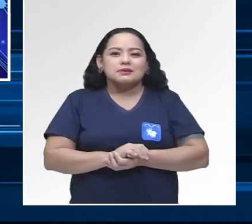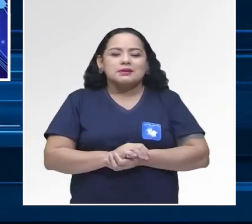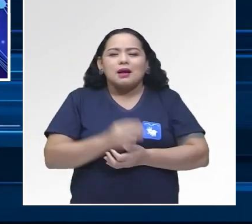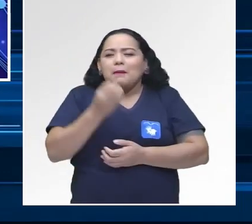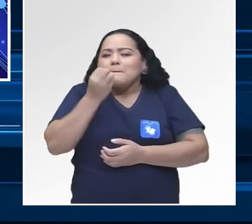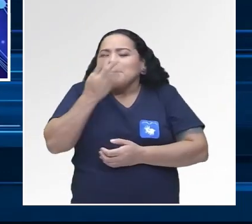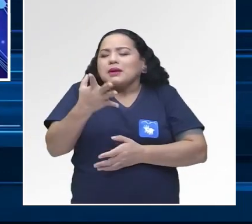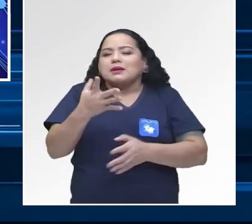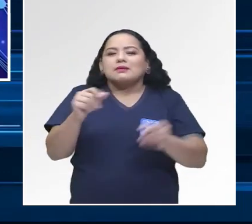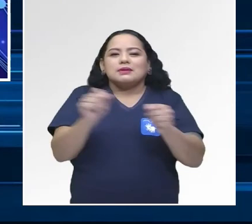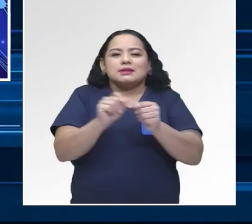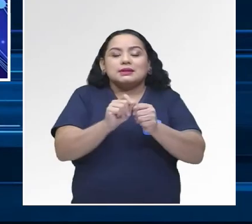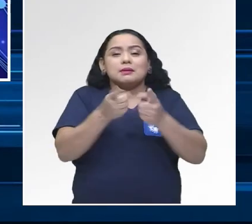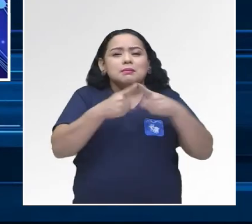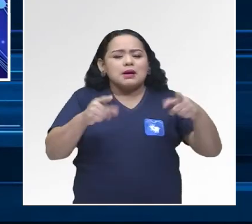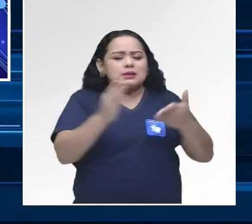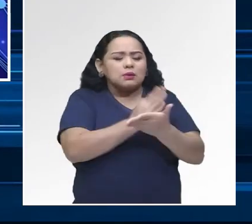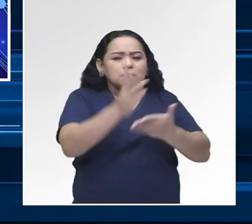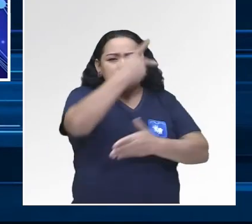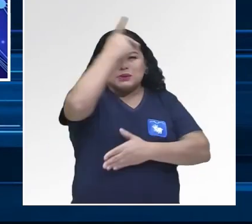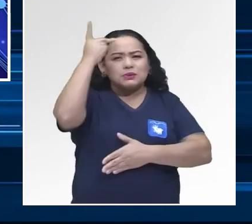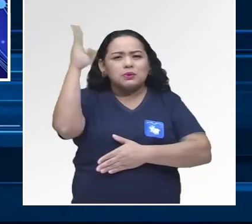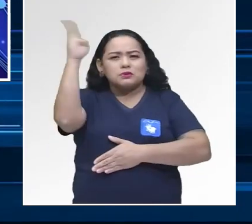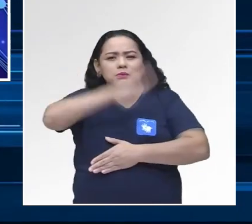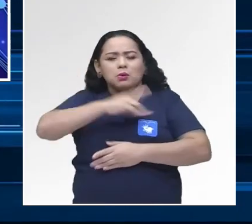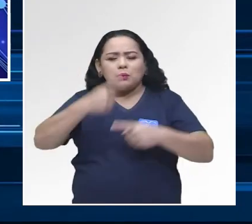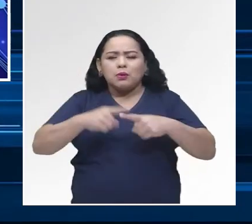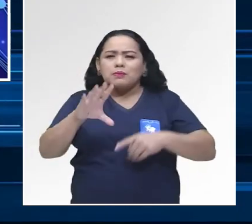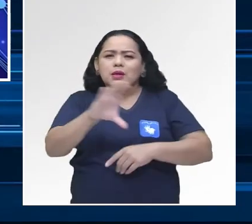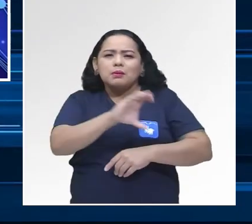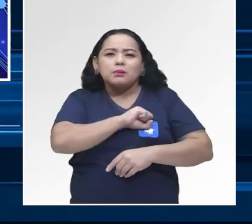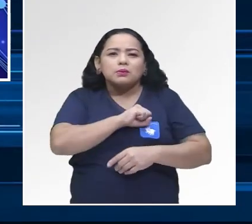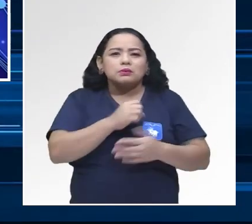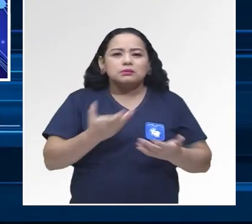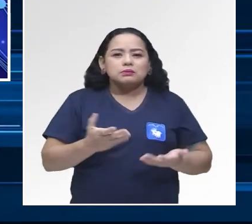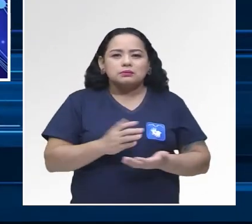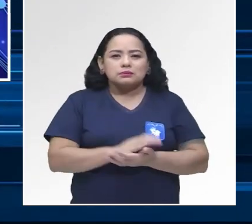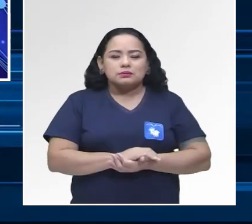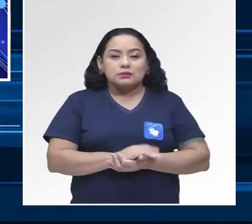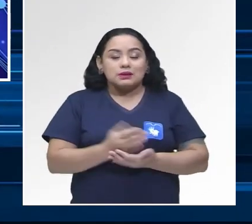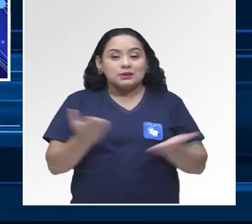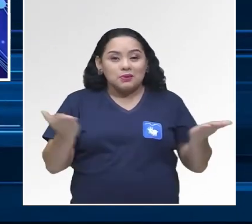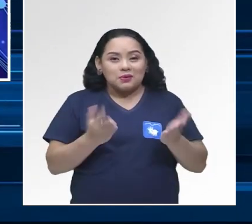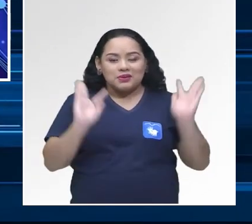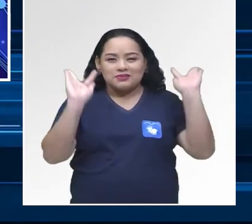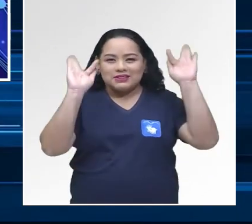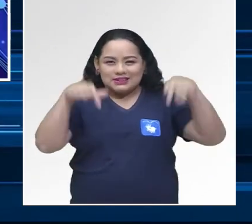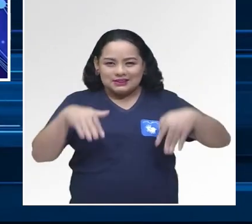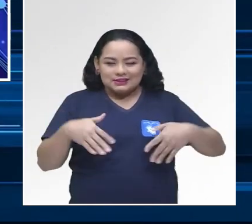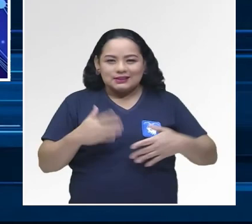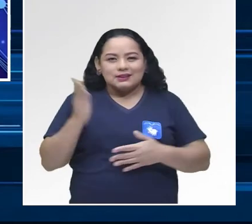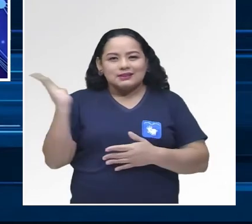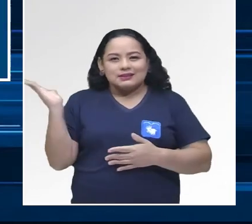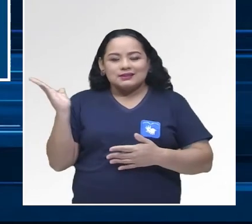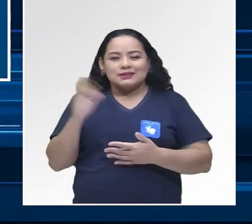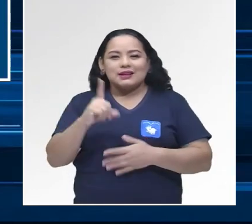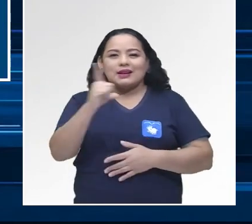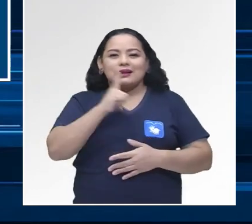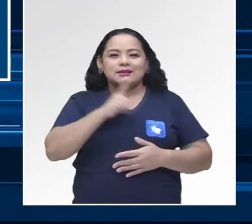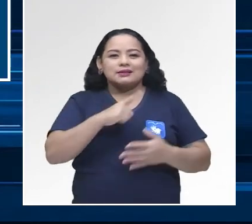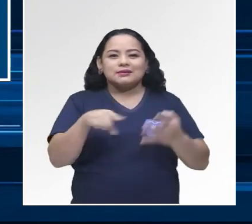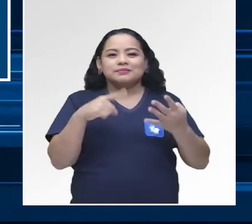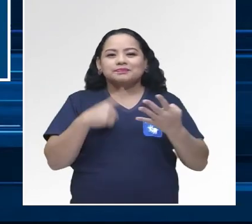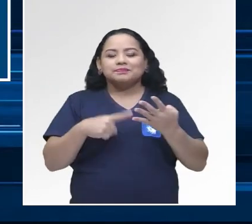bem, mas tem pessoas que fazem mal em nome do amor. Então, e para finalizar aqui, nós temos a questão